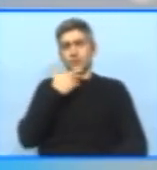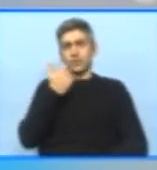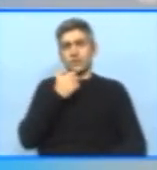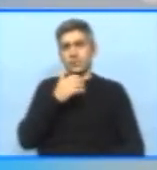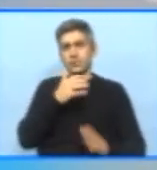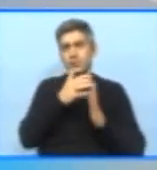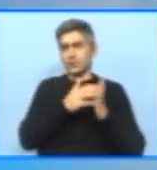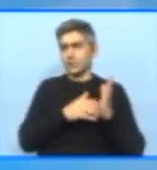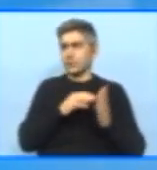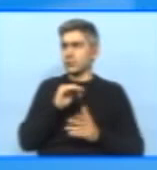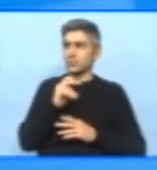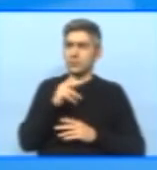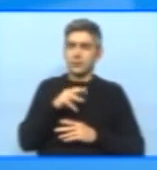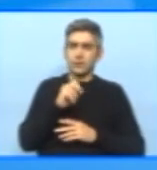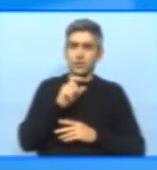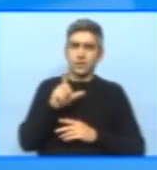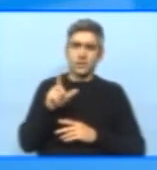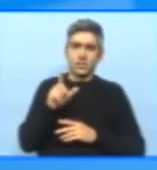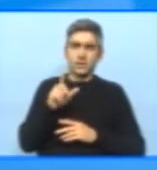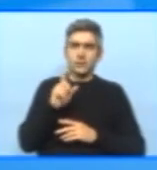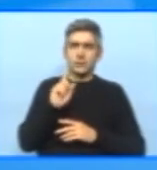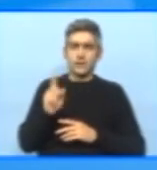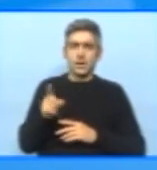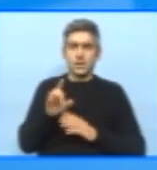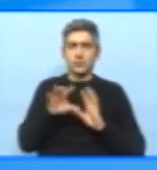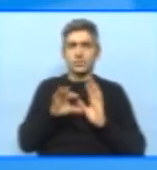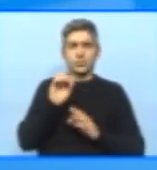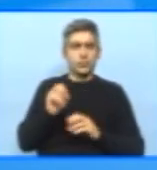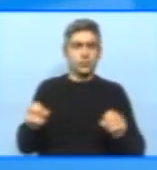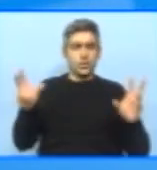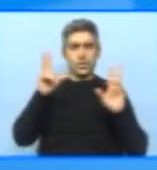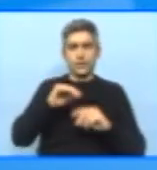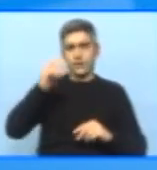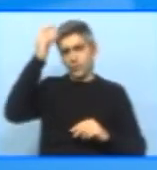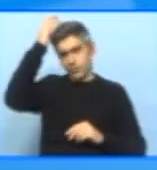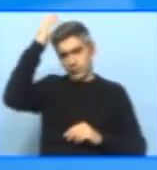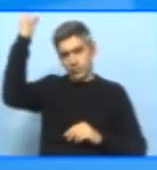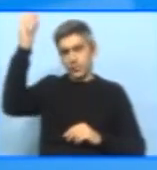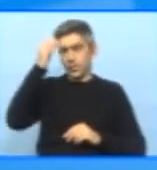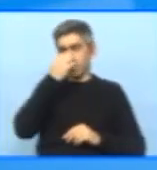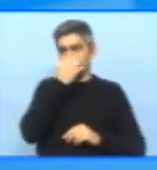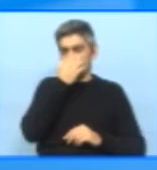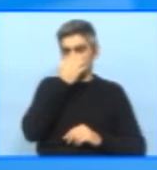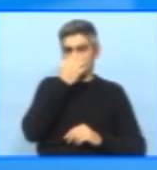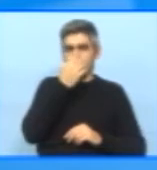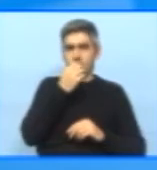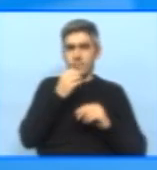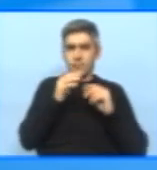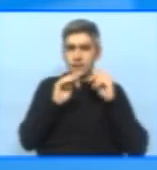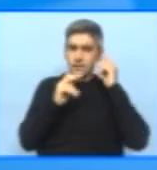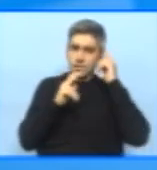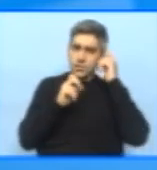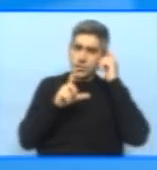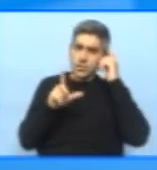bonita. Samuel tem que escolher um novo rei. Há aqui uma história também que precede, não é, de Saúl,